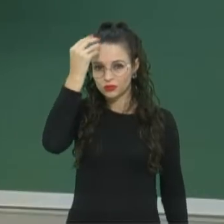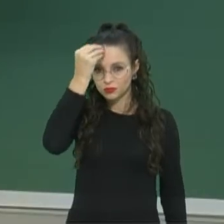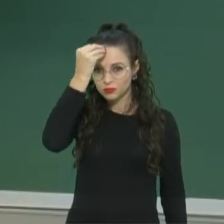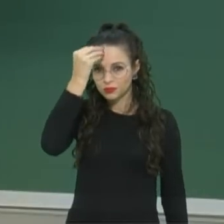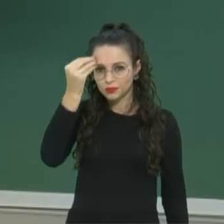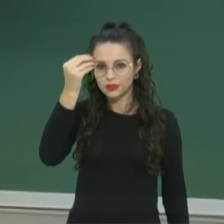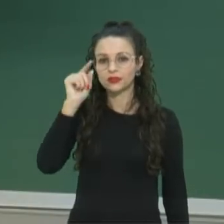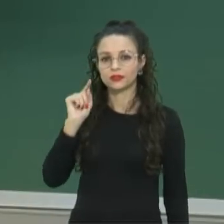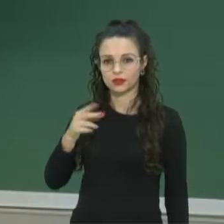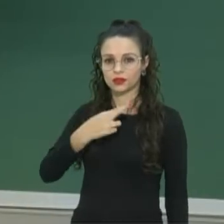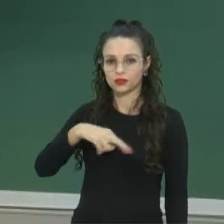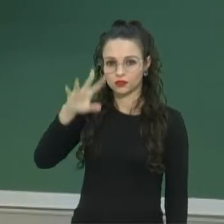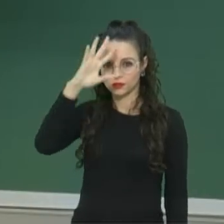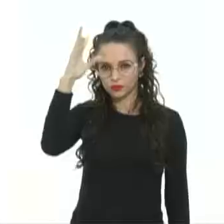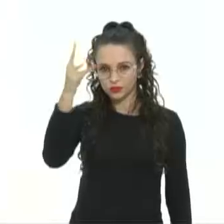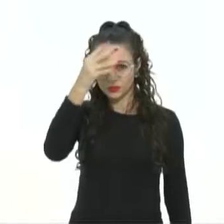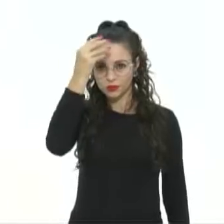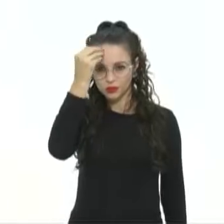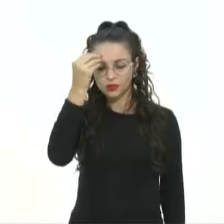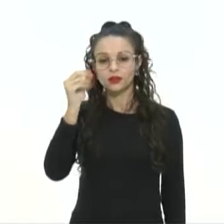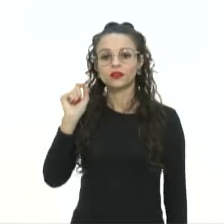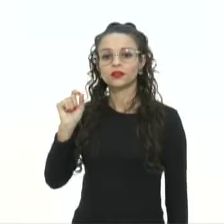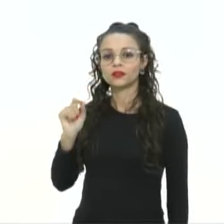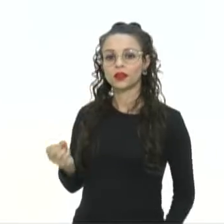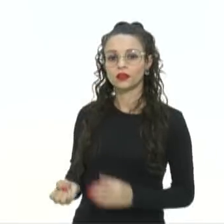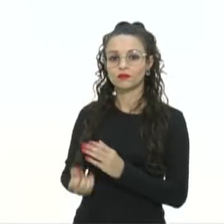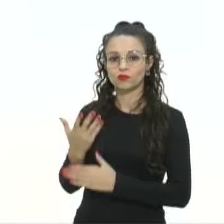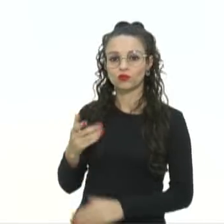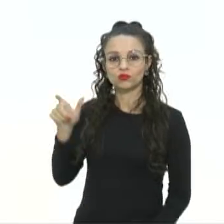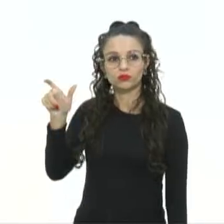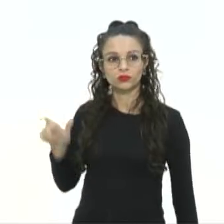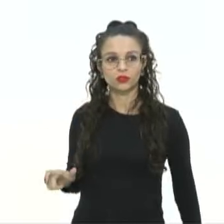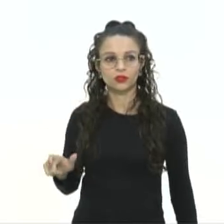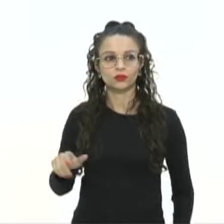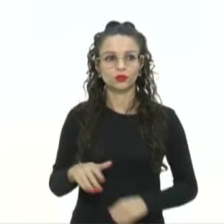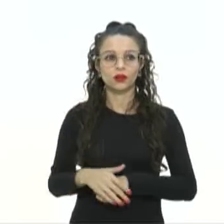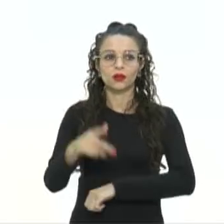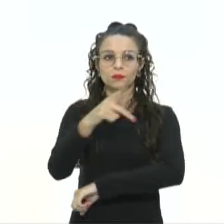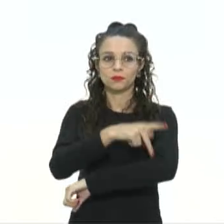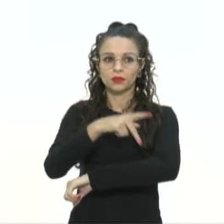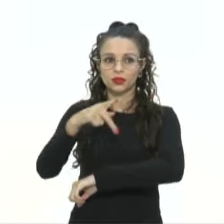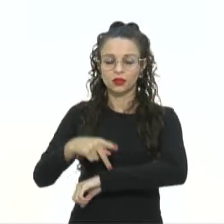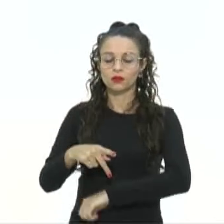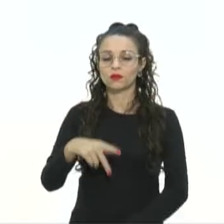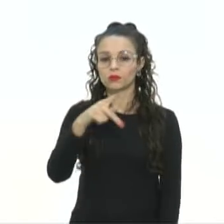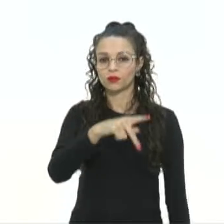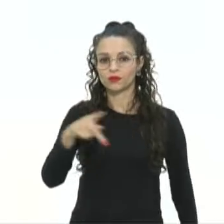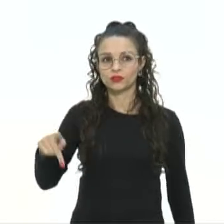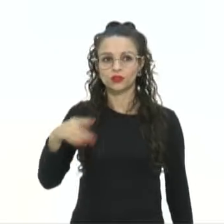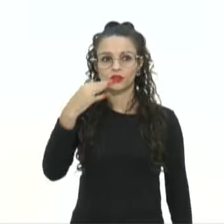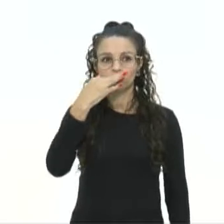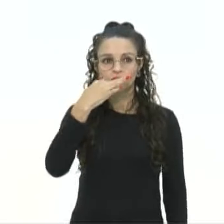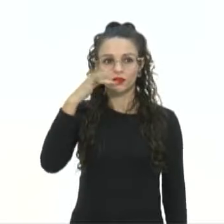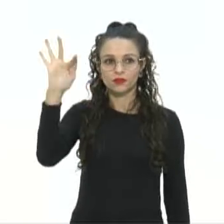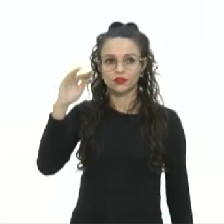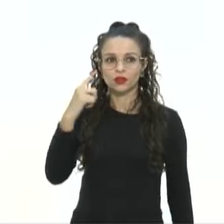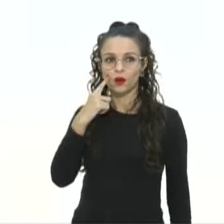na religião espírita, o fundador foi o pedagogo, professor francês Hippolyte